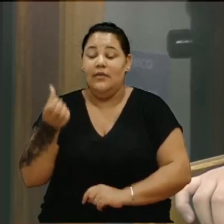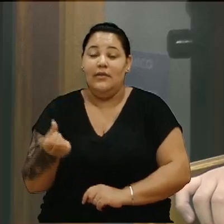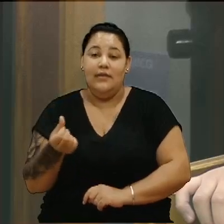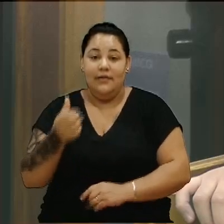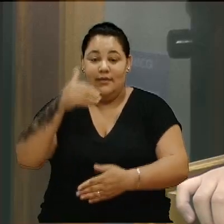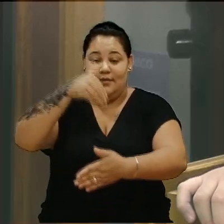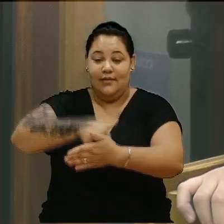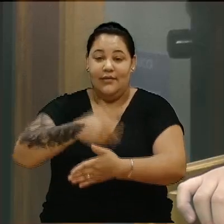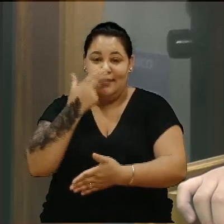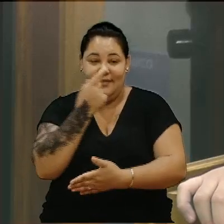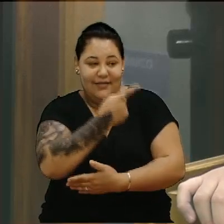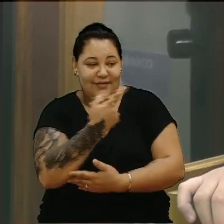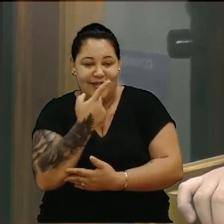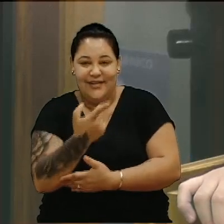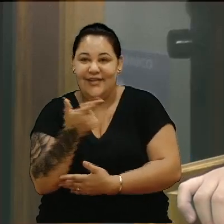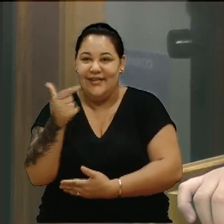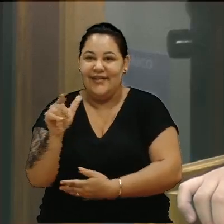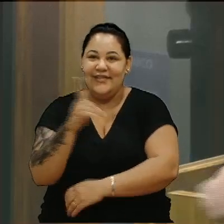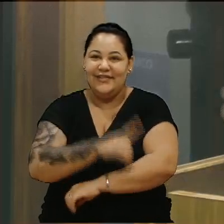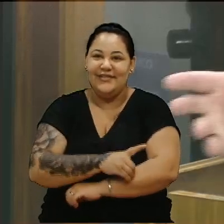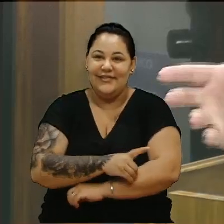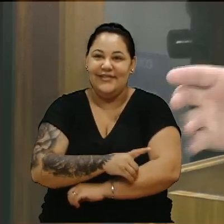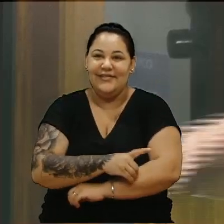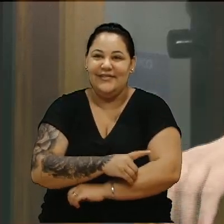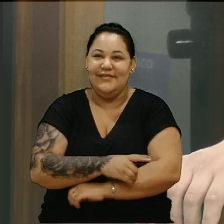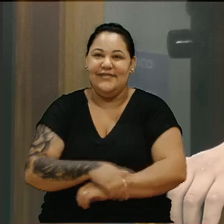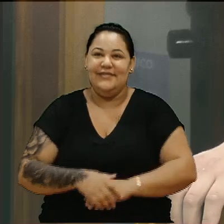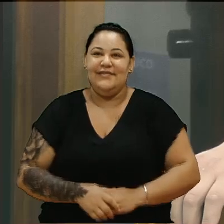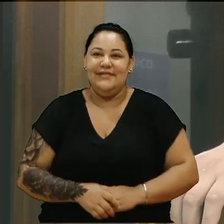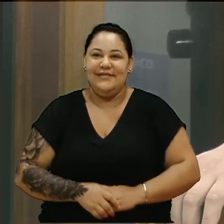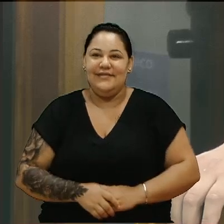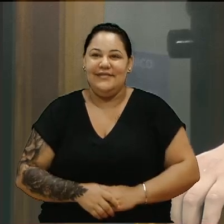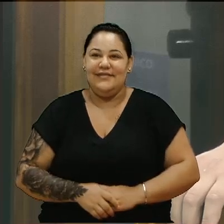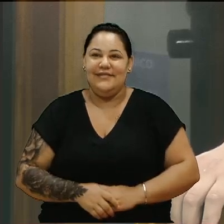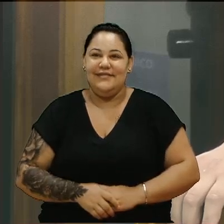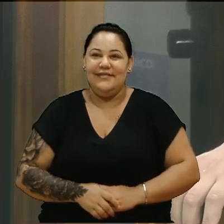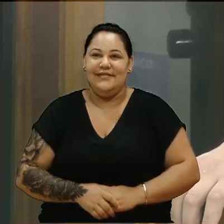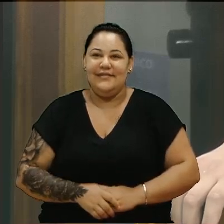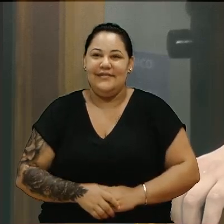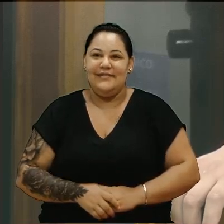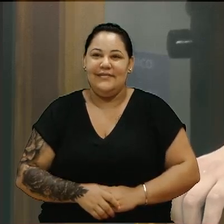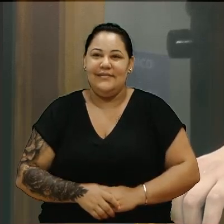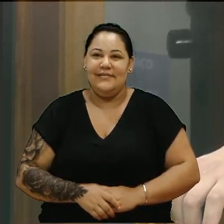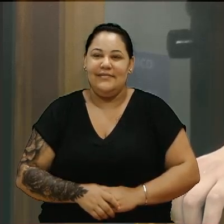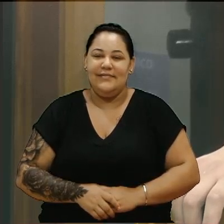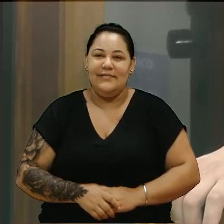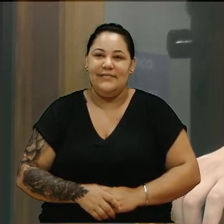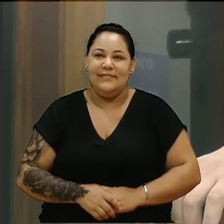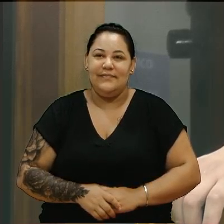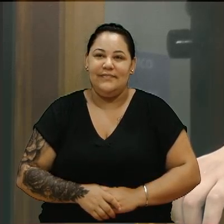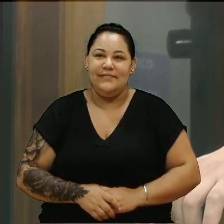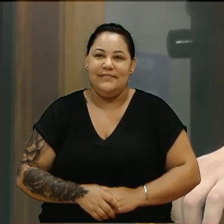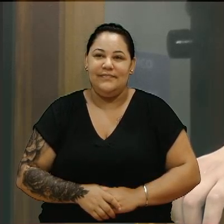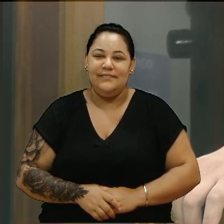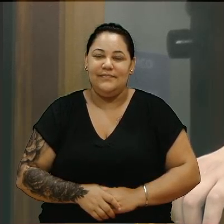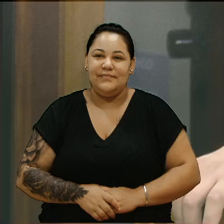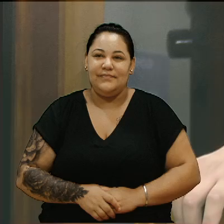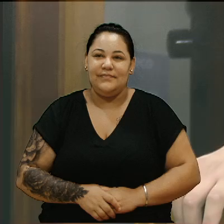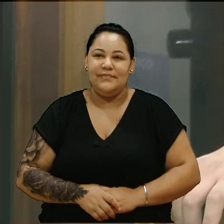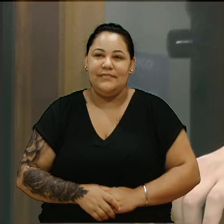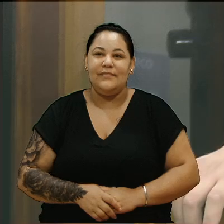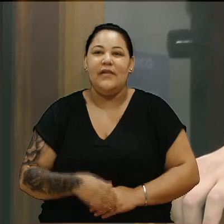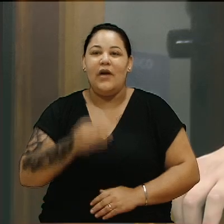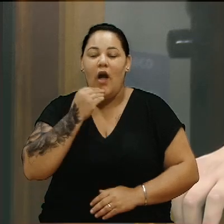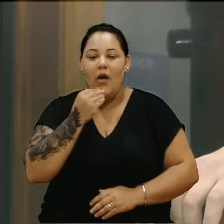Iago? Viu o senhor falando isso outro dia, né? O 7 foi o meu, então 2.336 votos que nos foram confiados pela